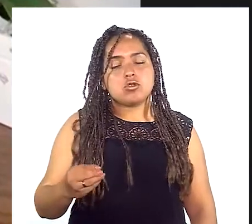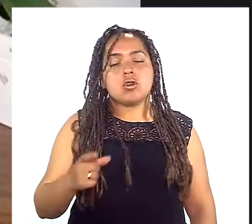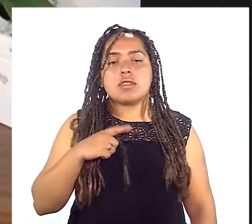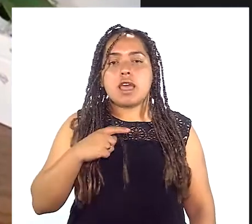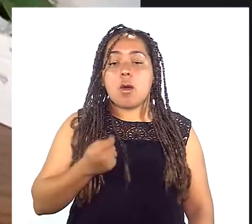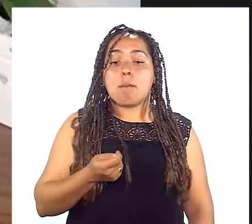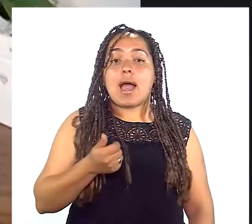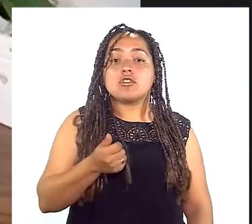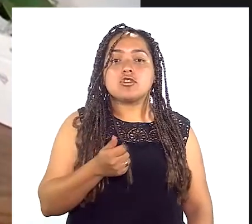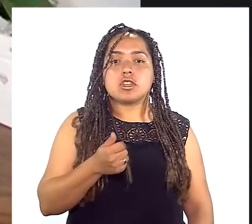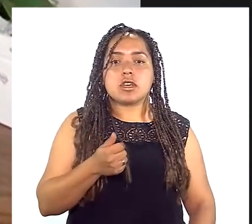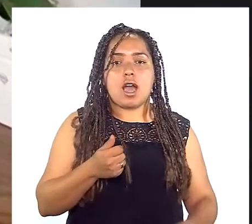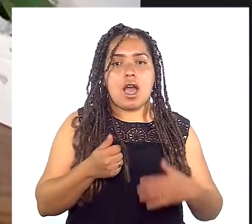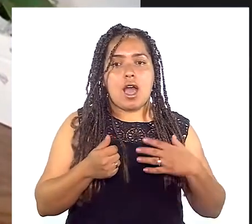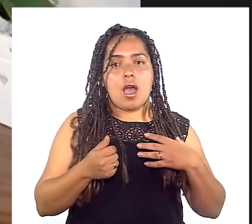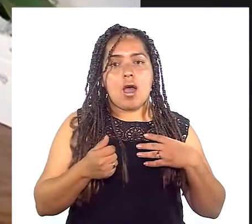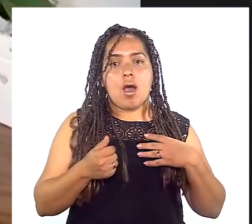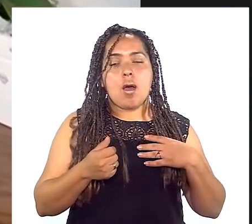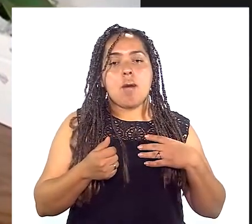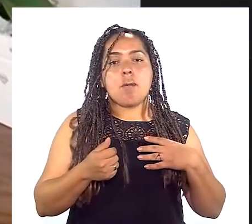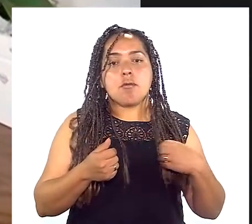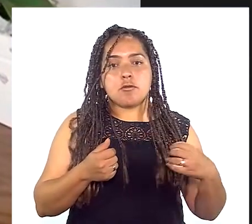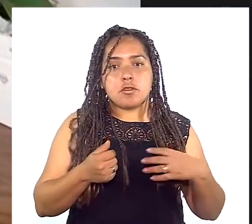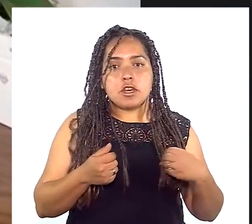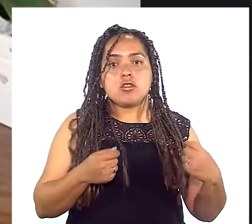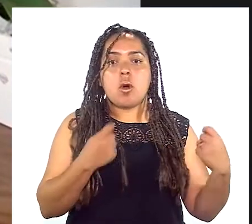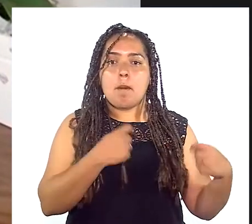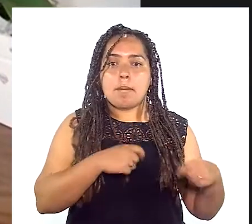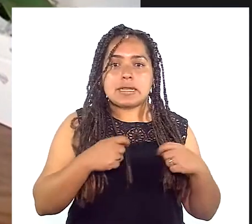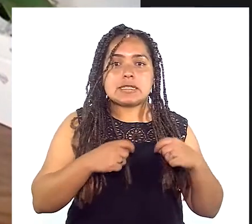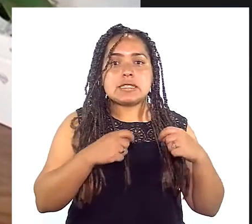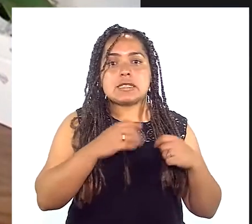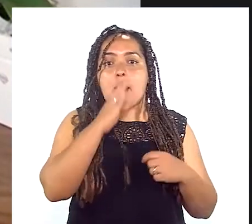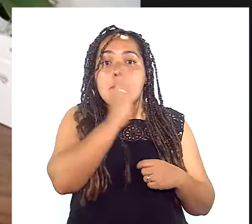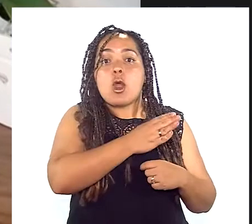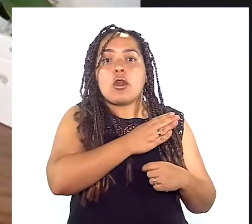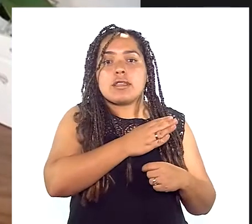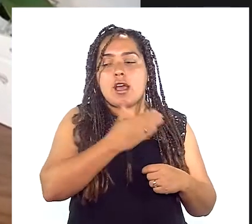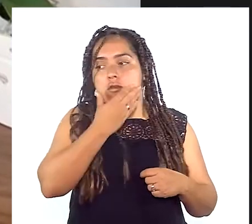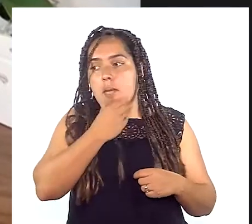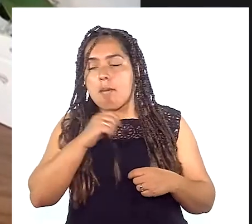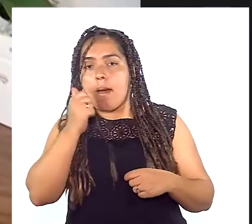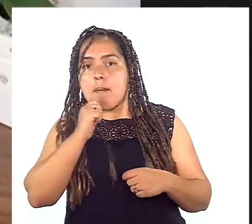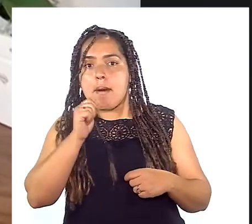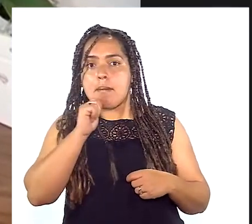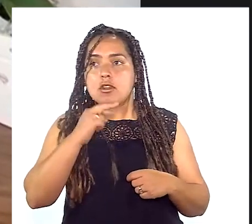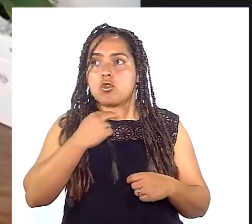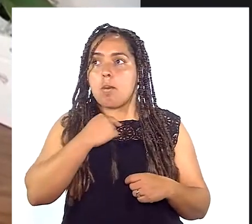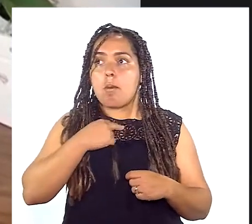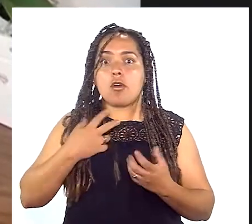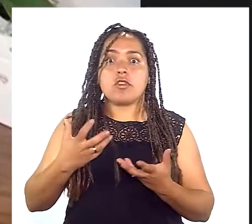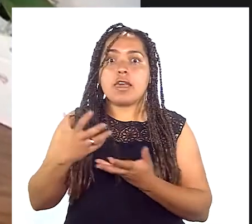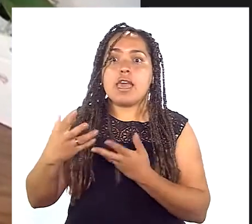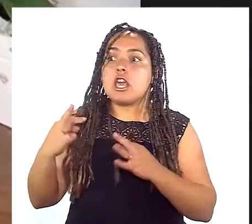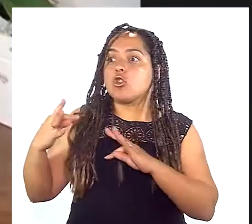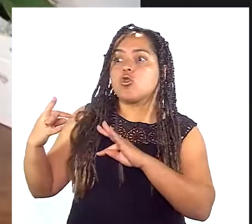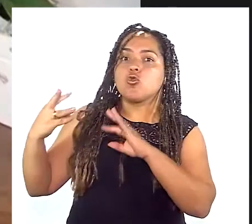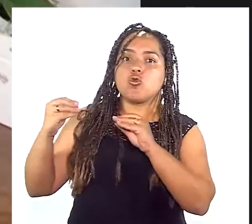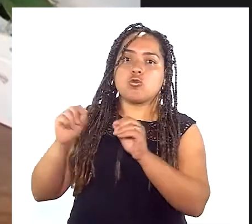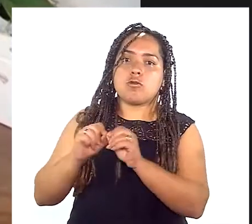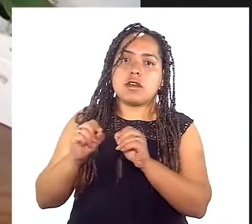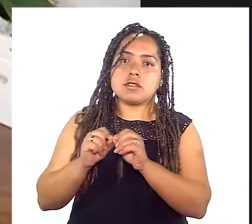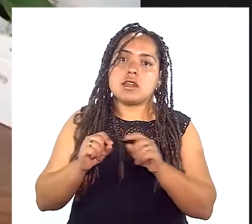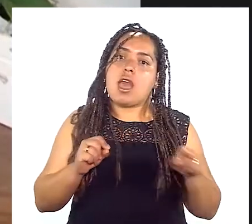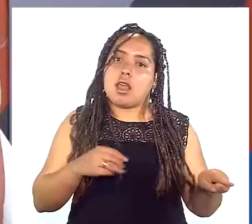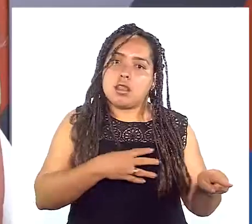também que a gente dá nesse momento de pandemia para os pais é prioridades. Né? Você também tem que estabelecer prioridades, não adianta você querer abraçar o